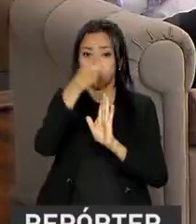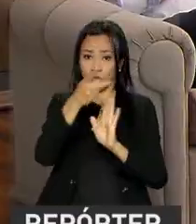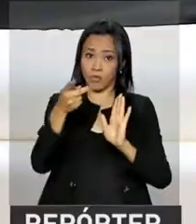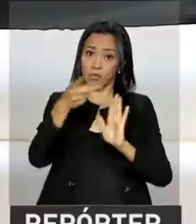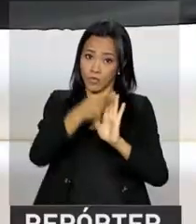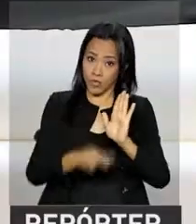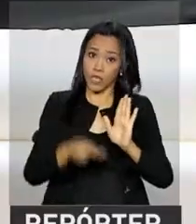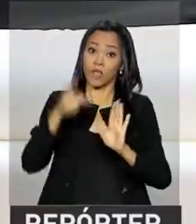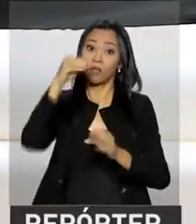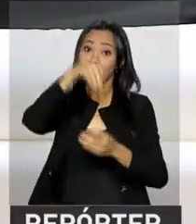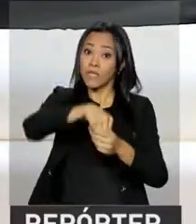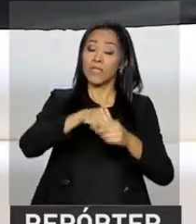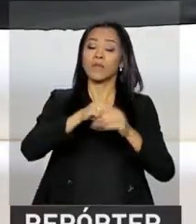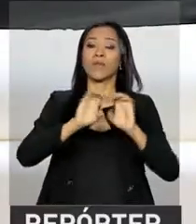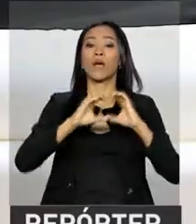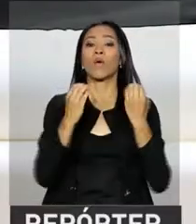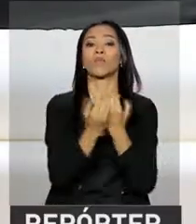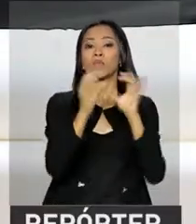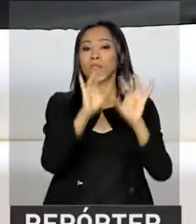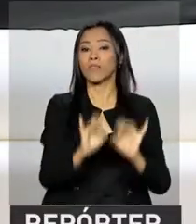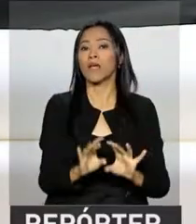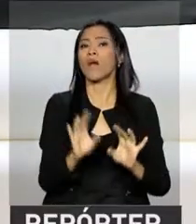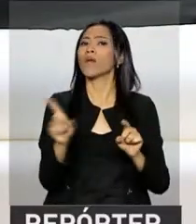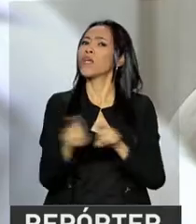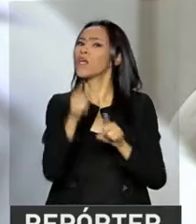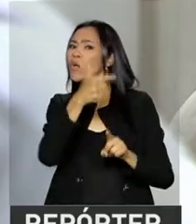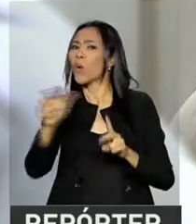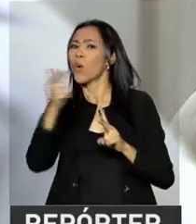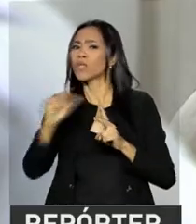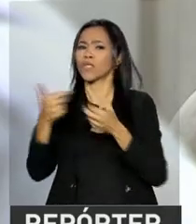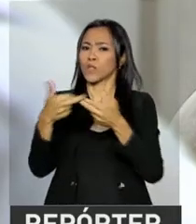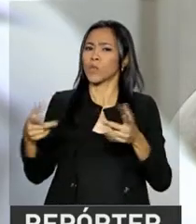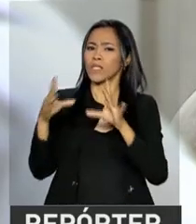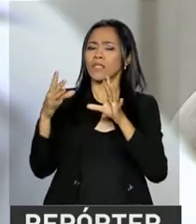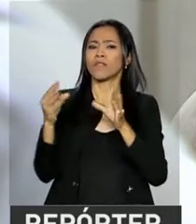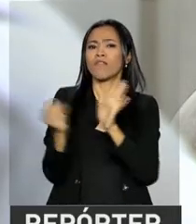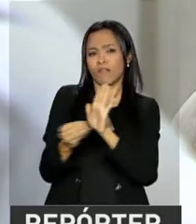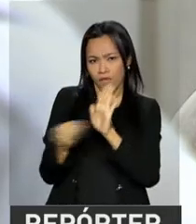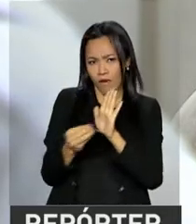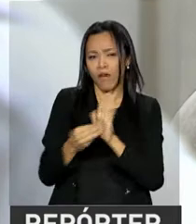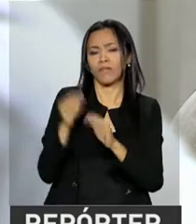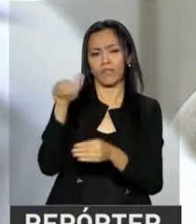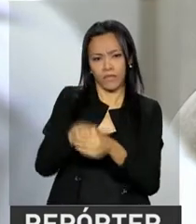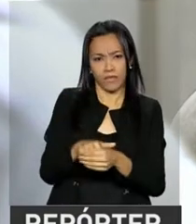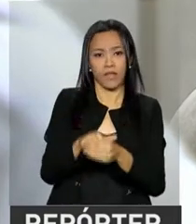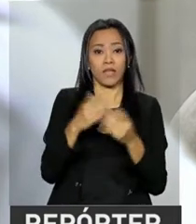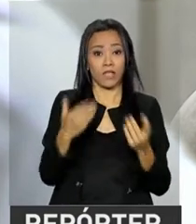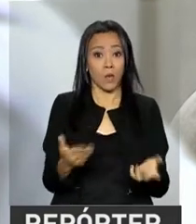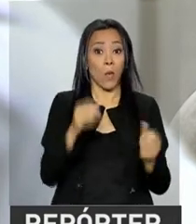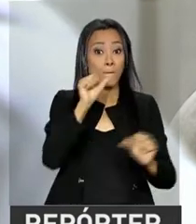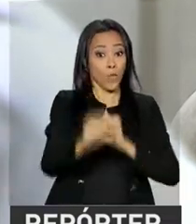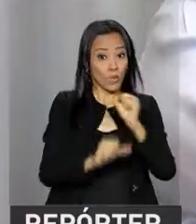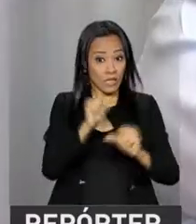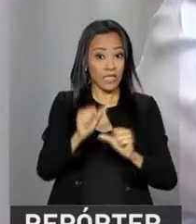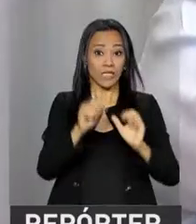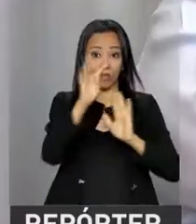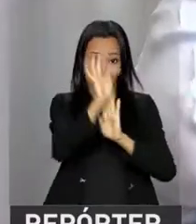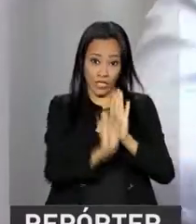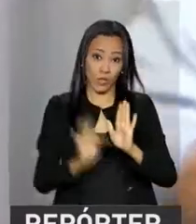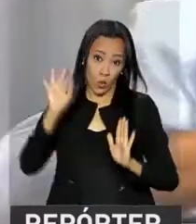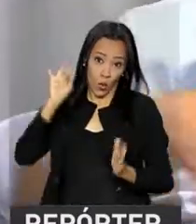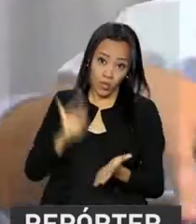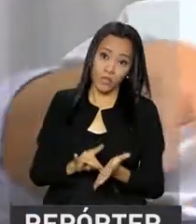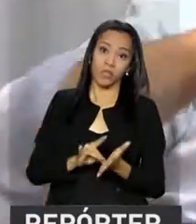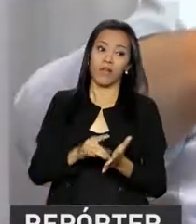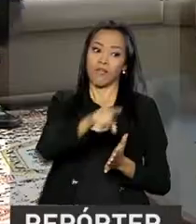câmara e os destaques que ainda faltam ser votados para o governo as mudanças no projeto original feitas